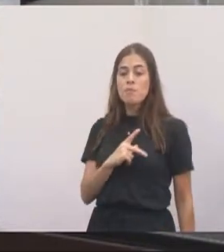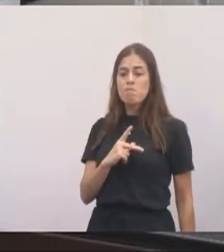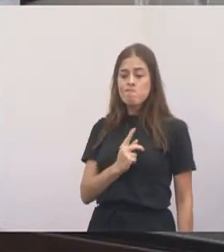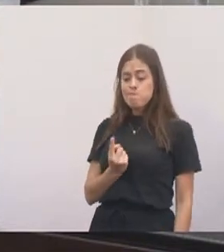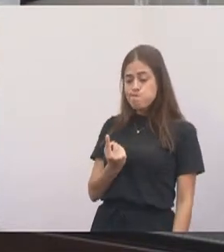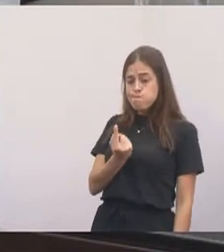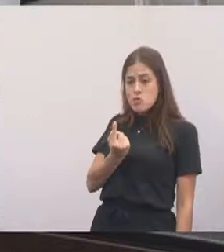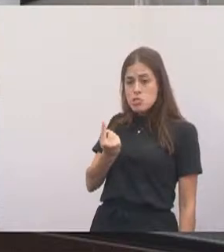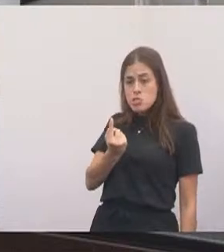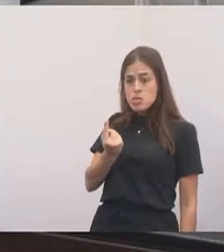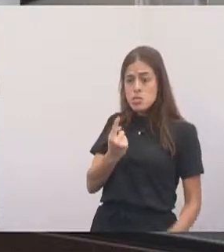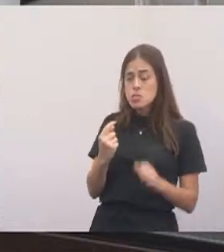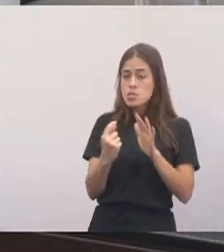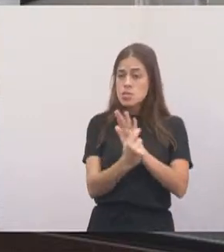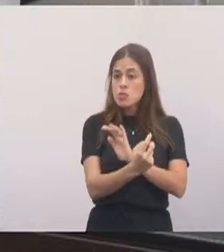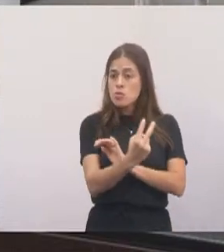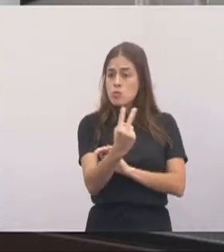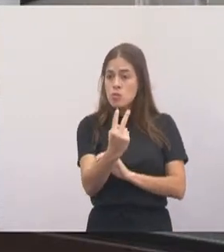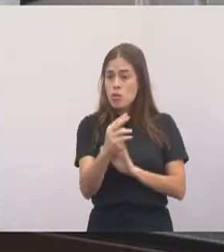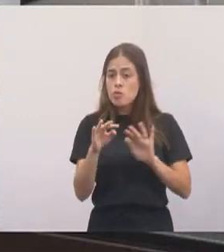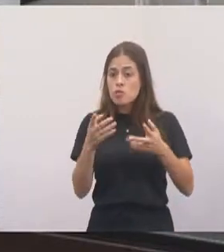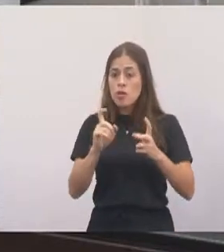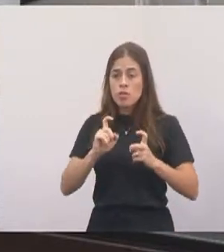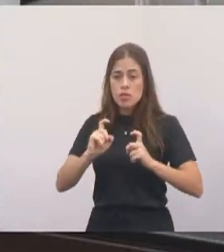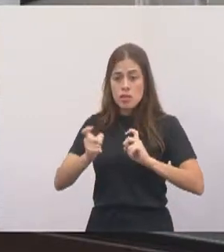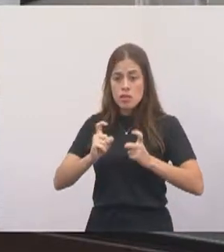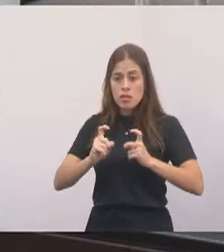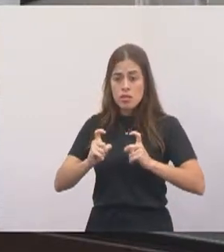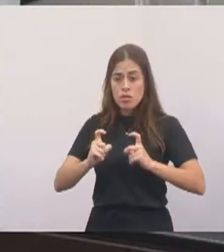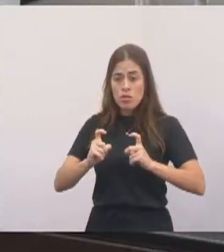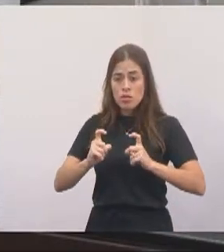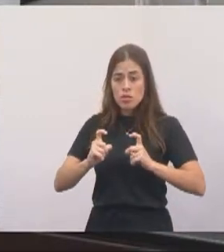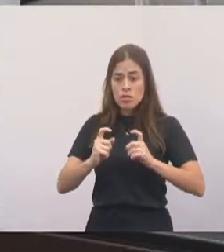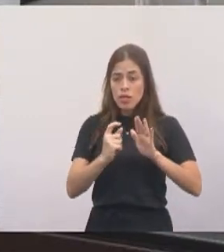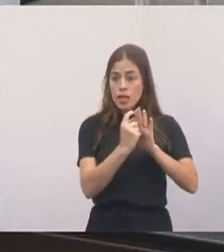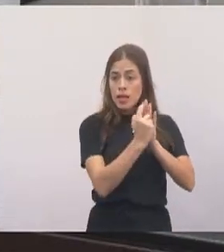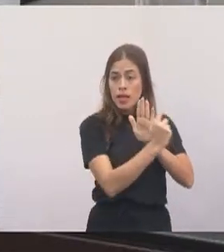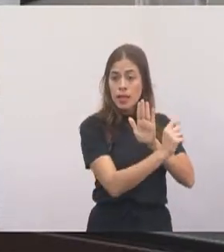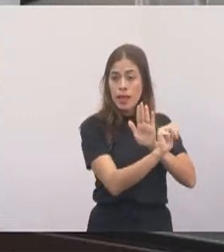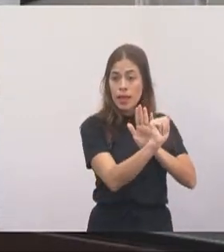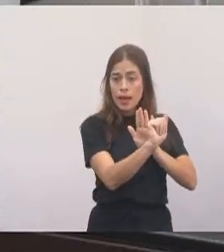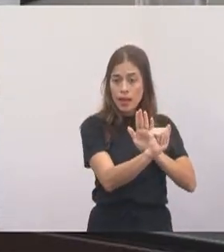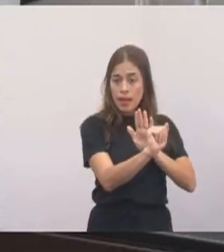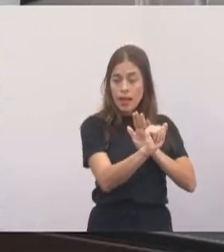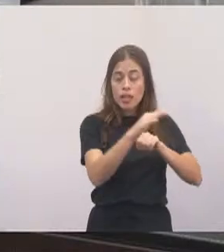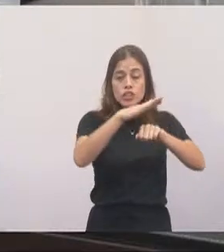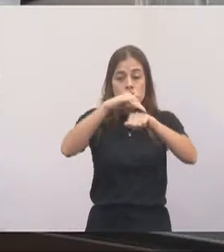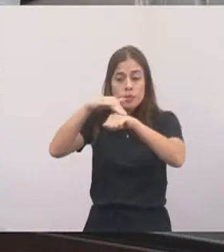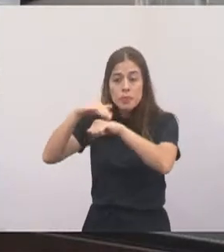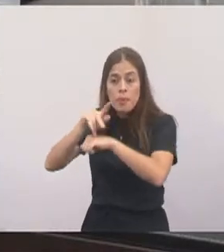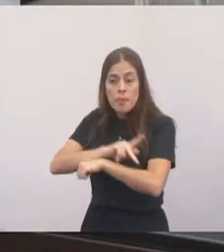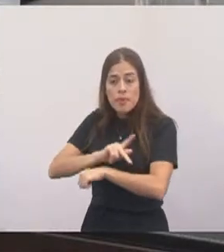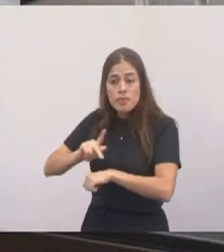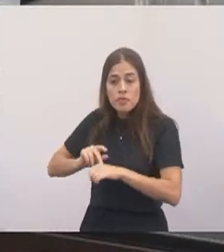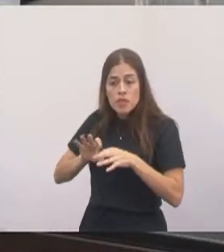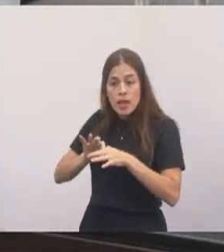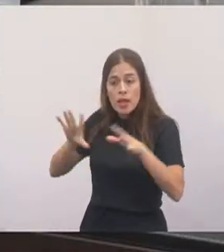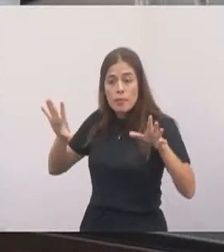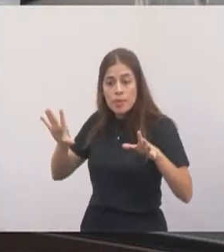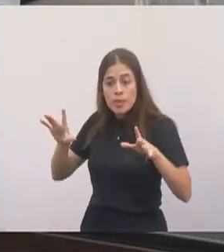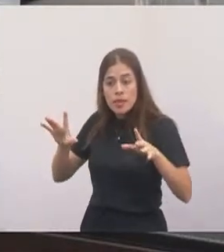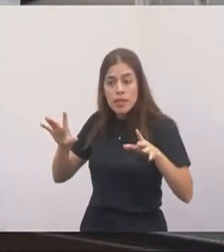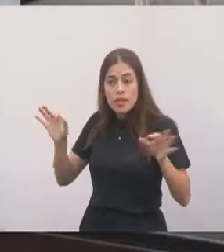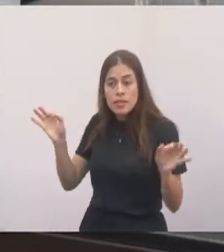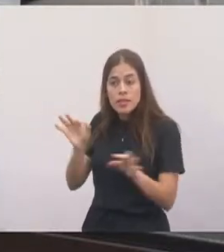privativamente. Inciso 2, quanto às sessões, a linha A, convocar, presidir, abrir, encerrar